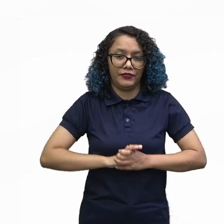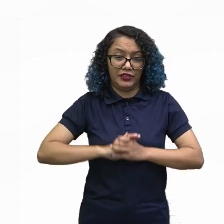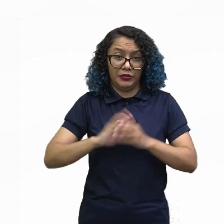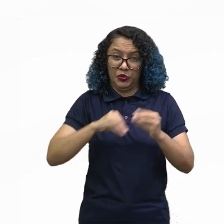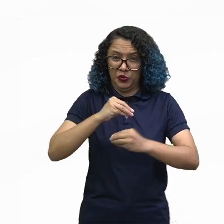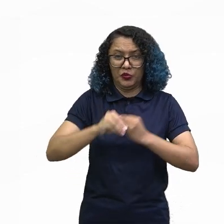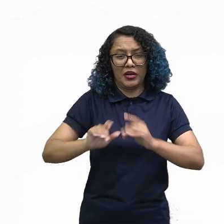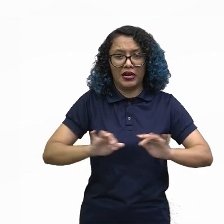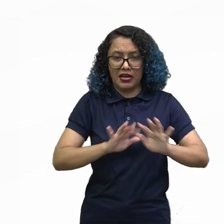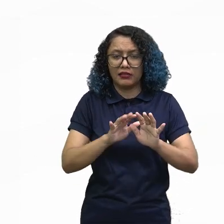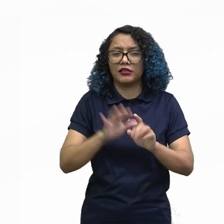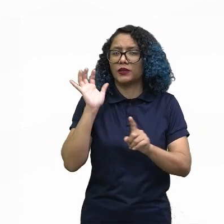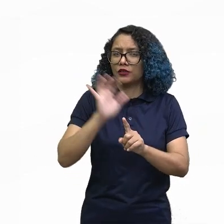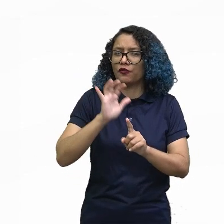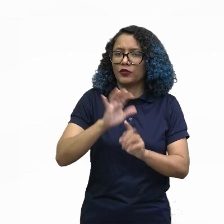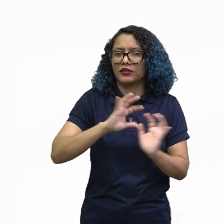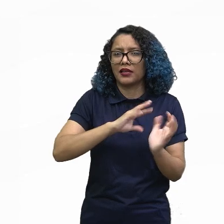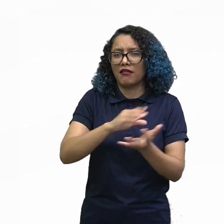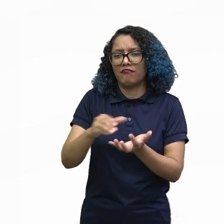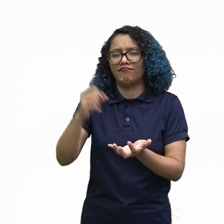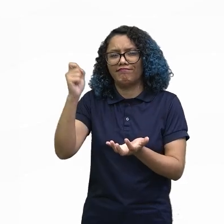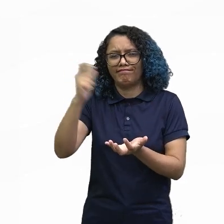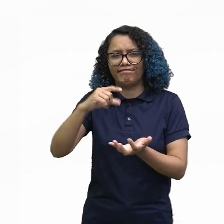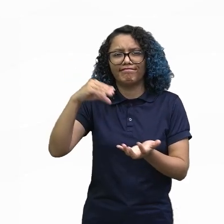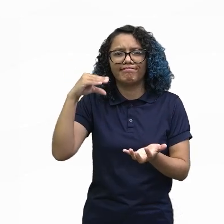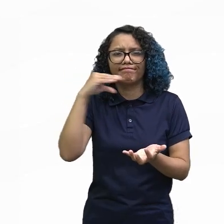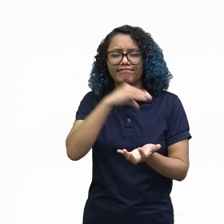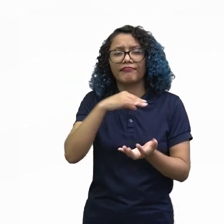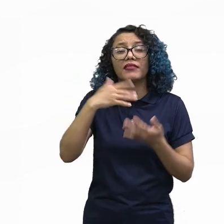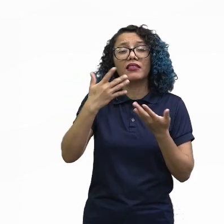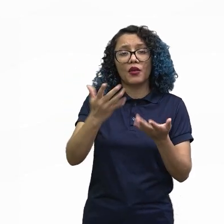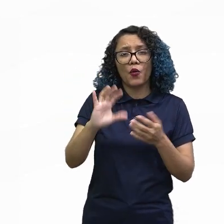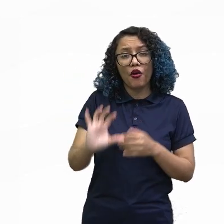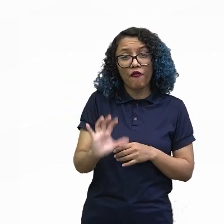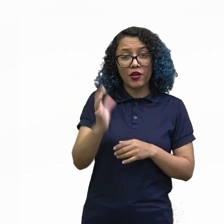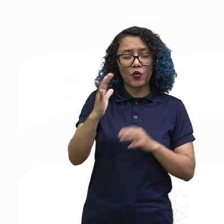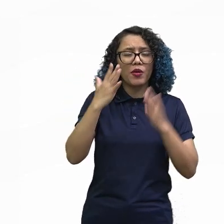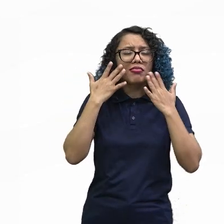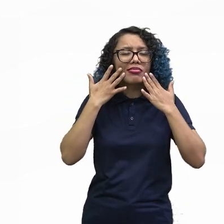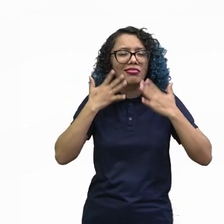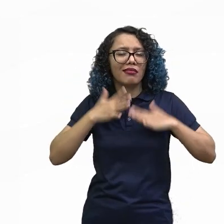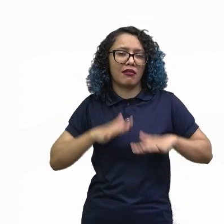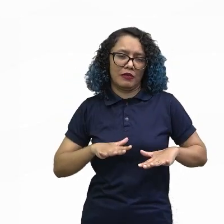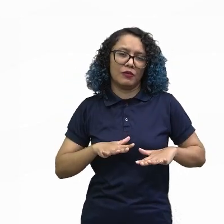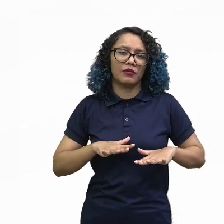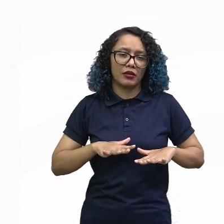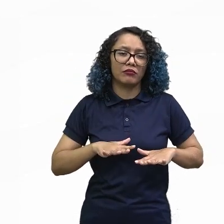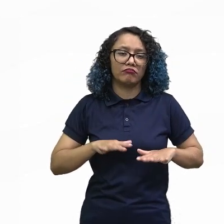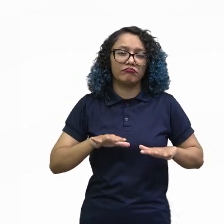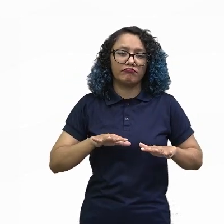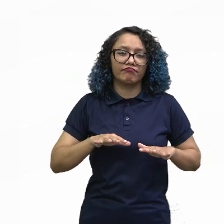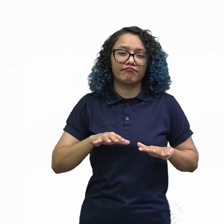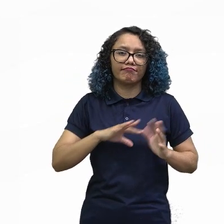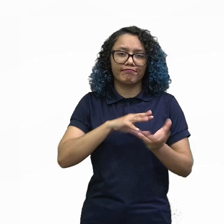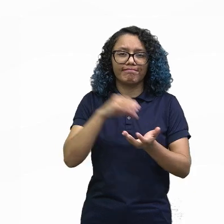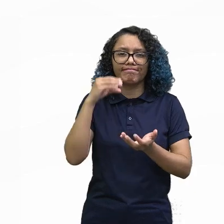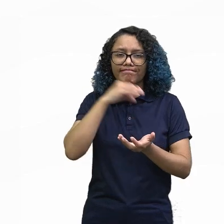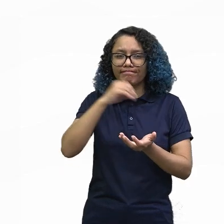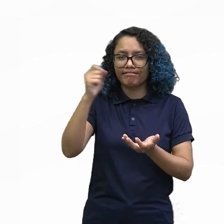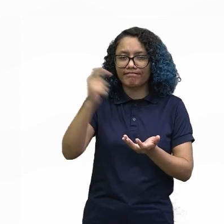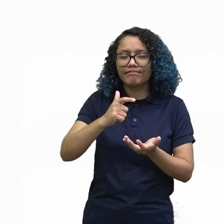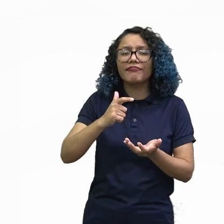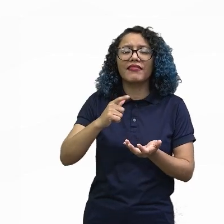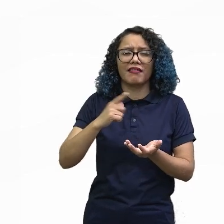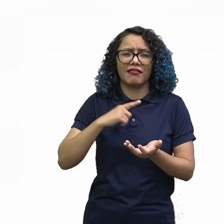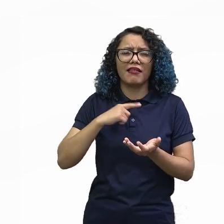também para o efeito estufa. E é um fenômeno natural, né? O efeito estufa, ele existe na